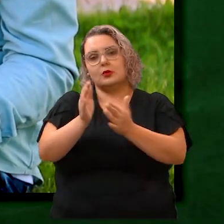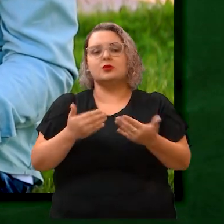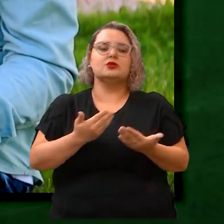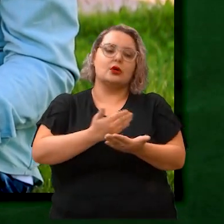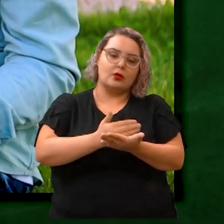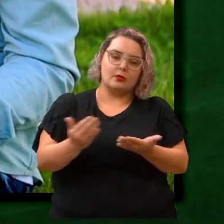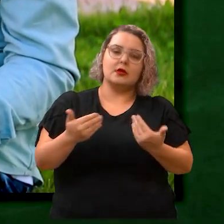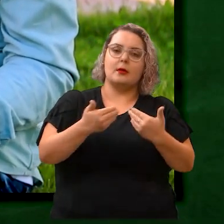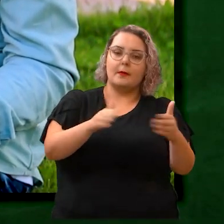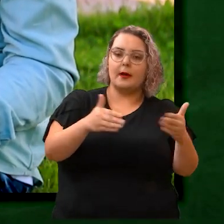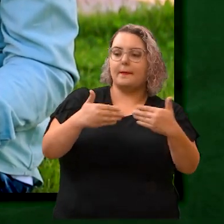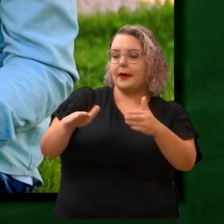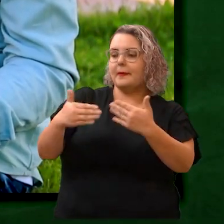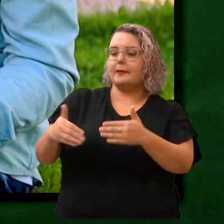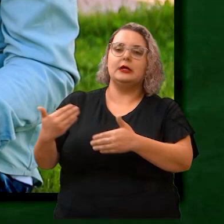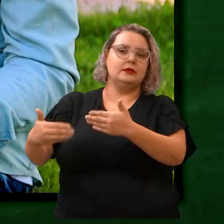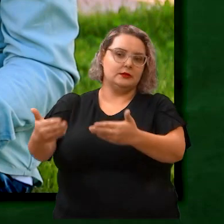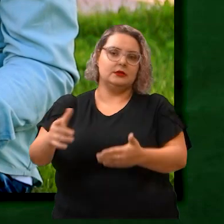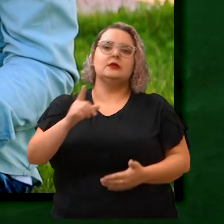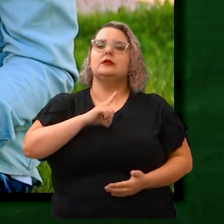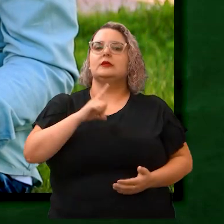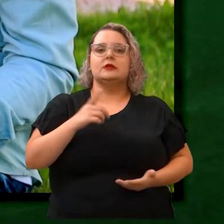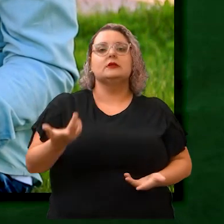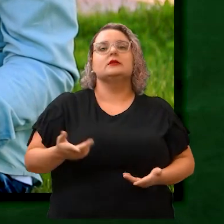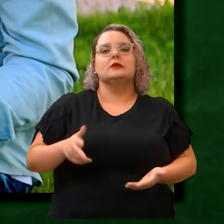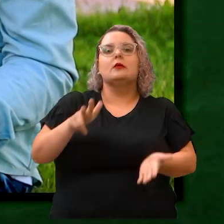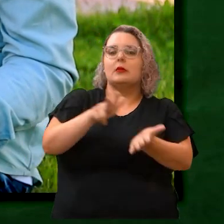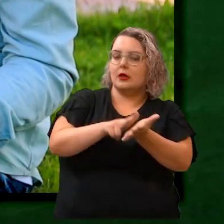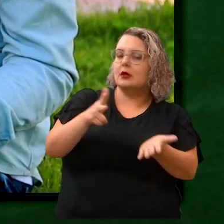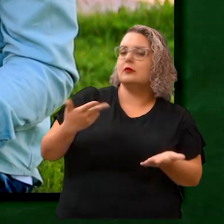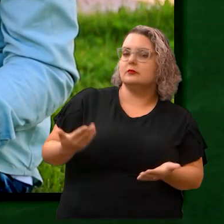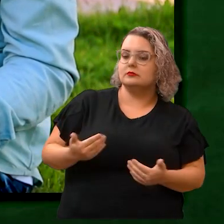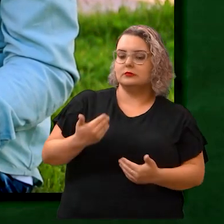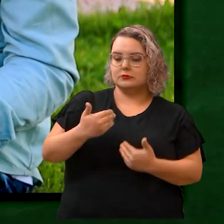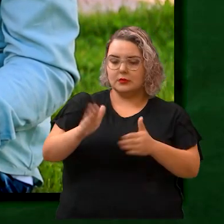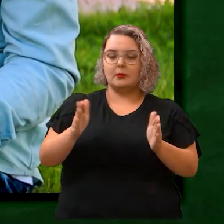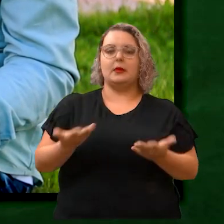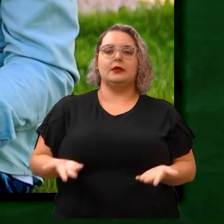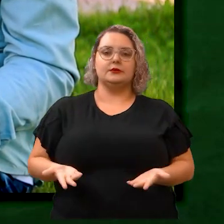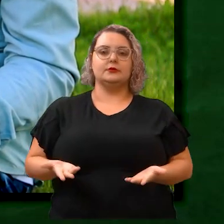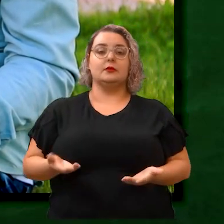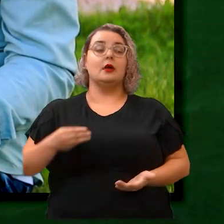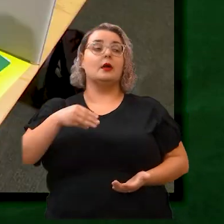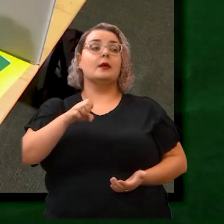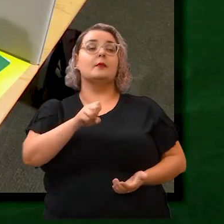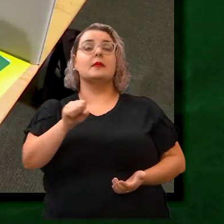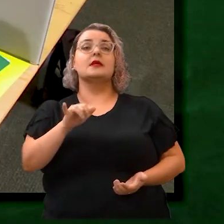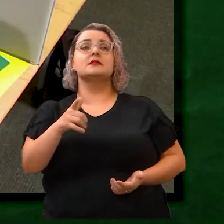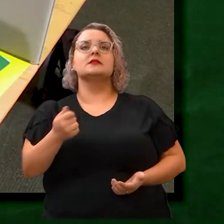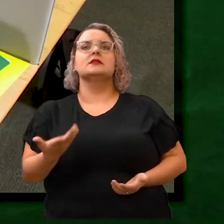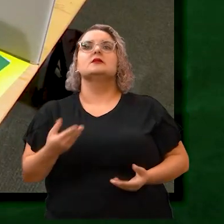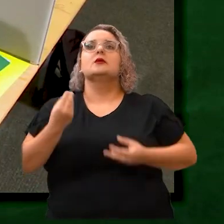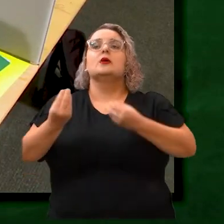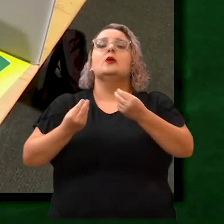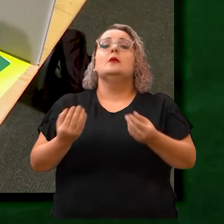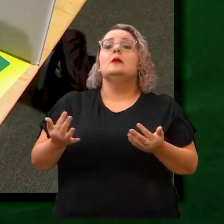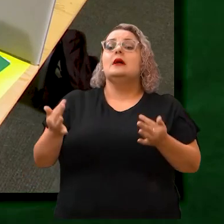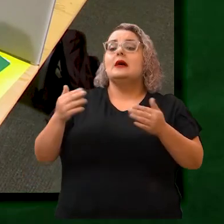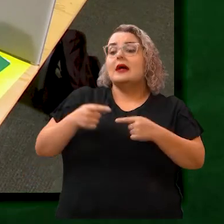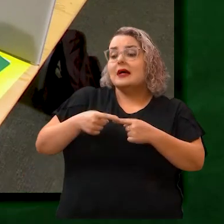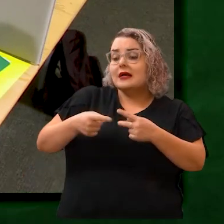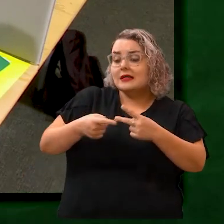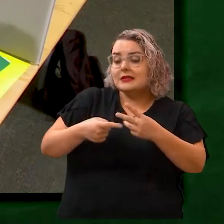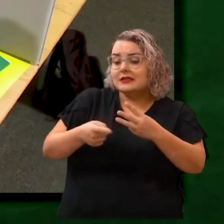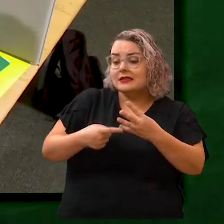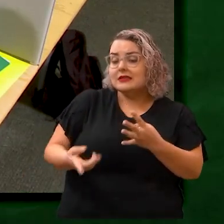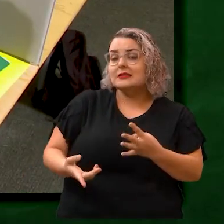já começaram a sair e daqui para frente vai ter uma certa regularidade bom Messias como tem que ser a semanas finais aí